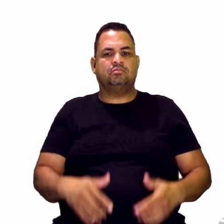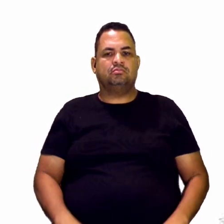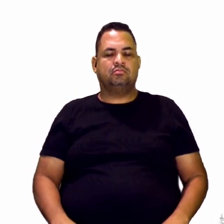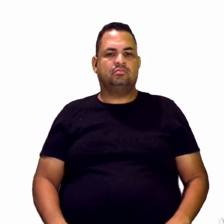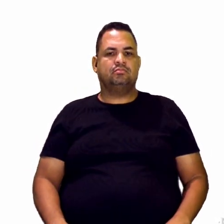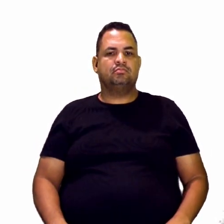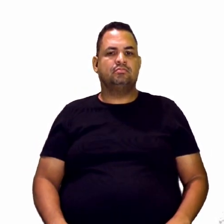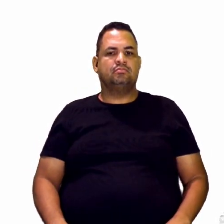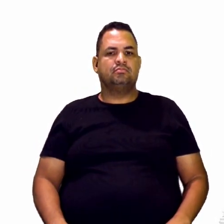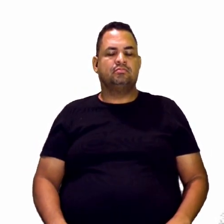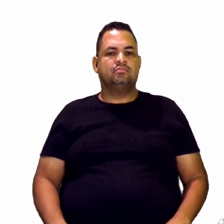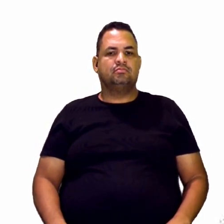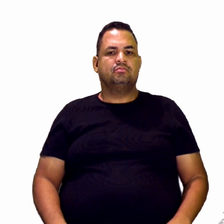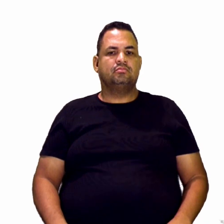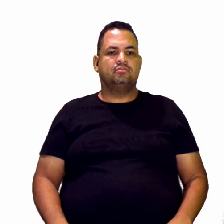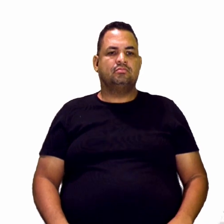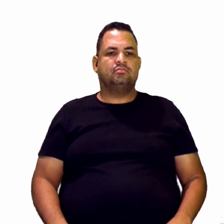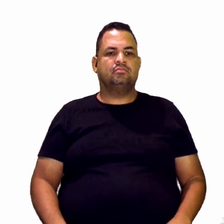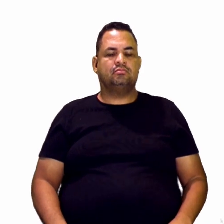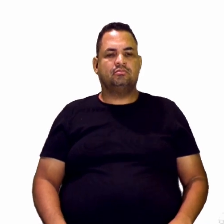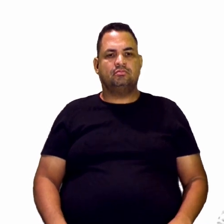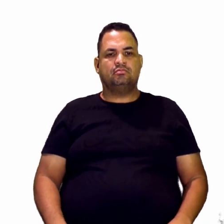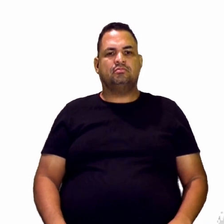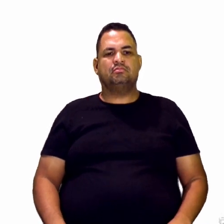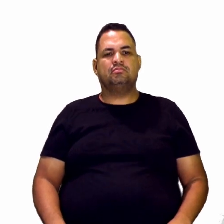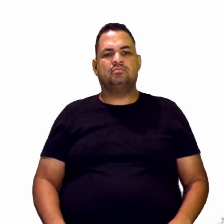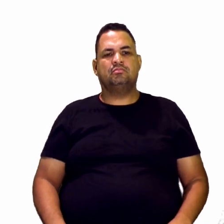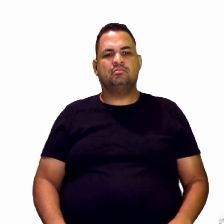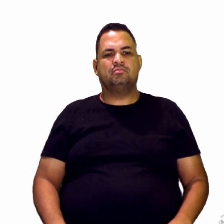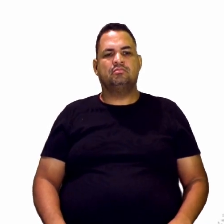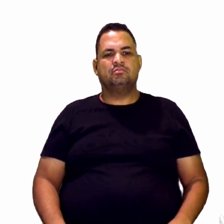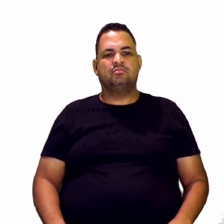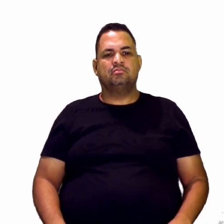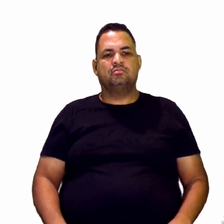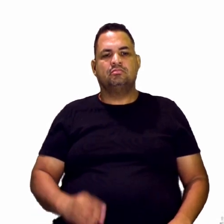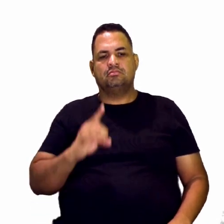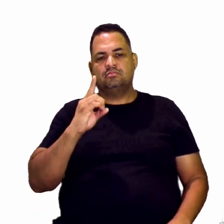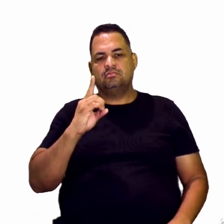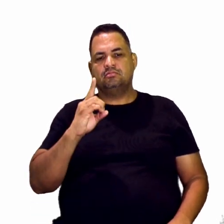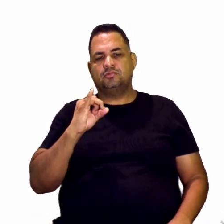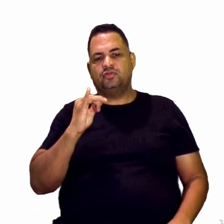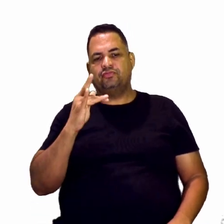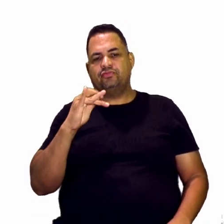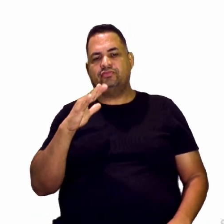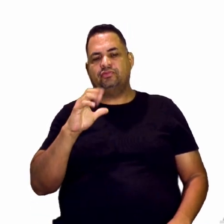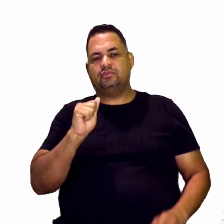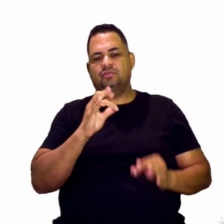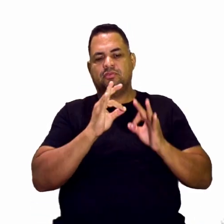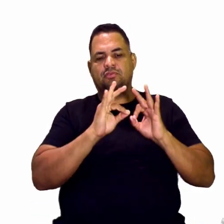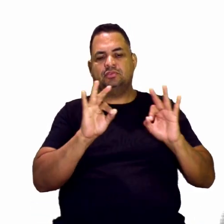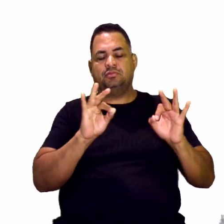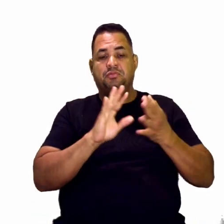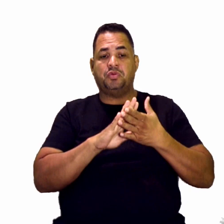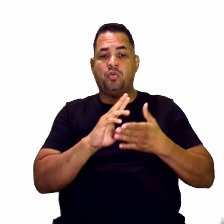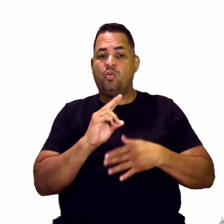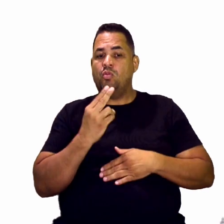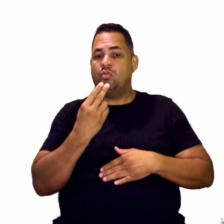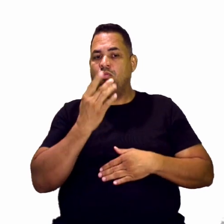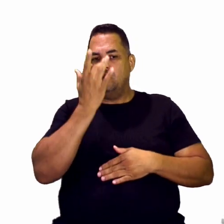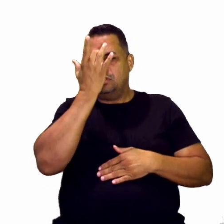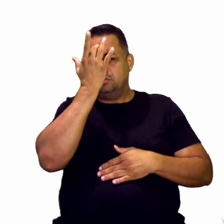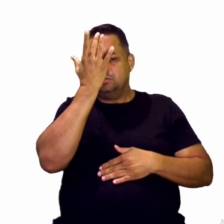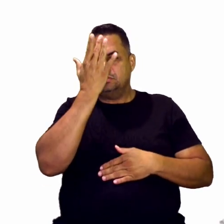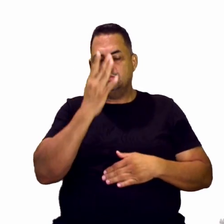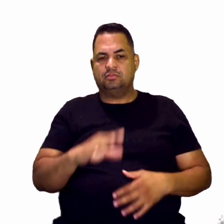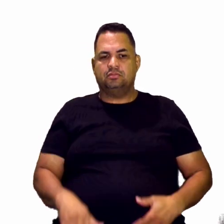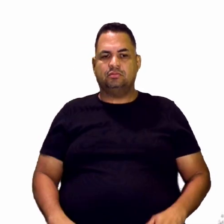Então ela tem autorização para entrar. Então a difusão, que pode ser difusão simples ou facilitada, né? Nós falamos ainda há